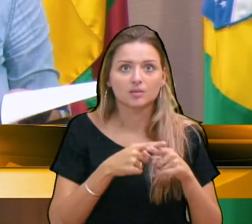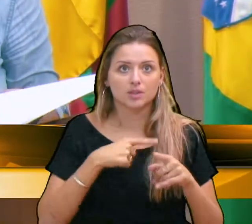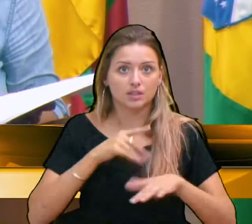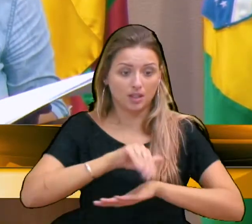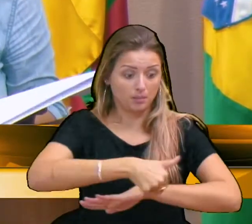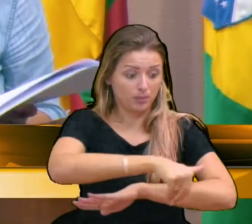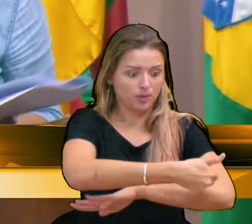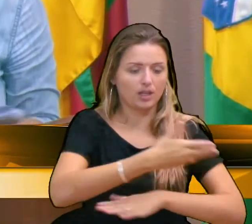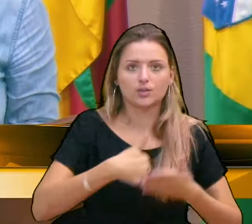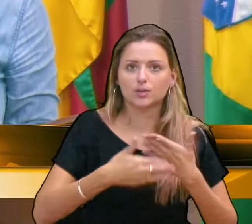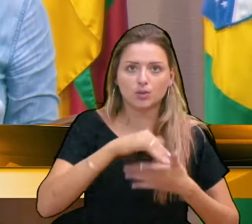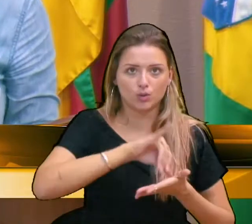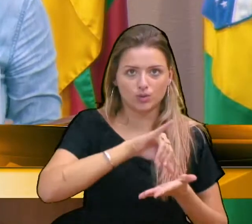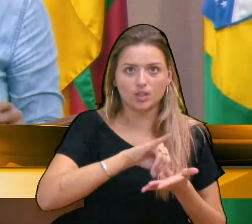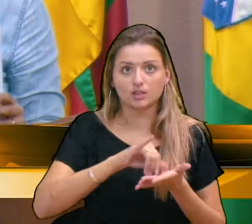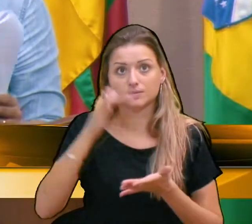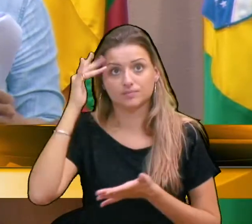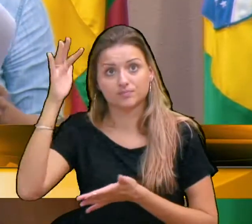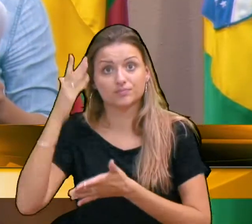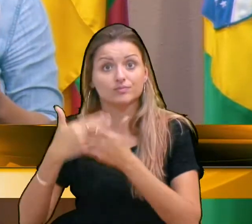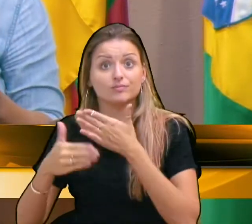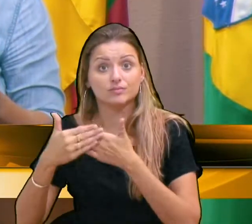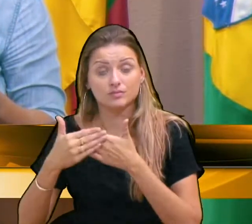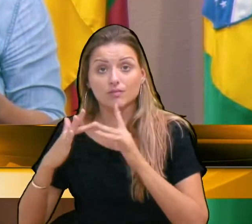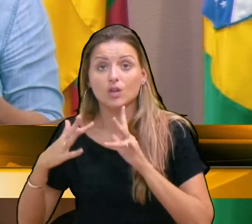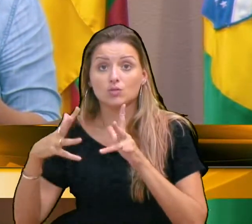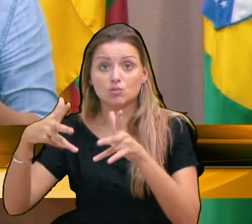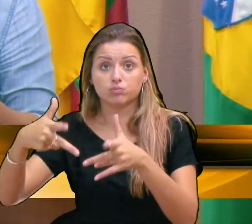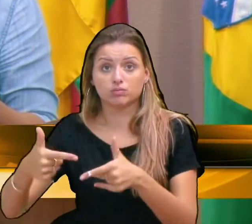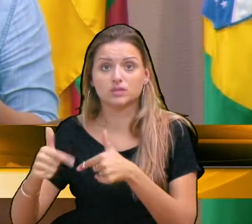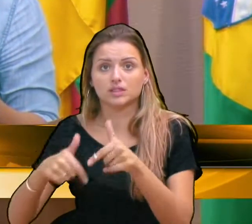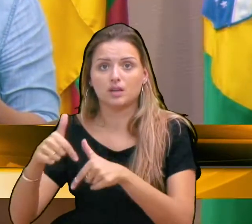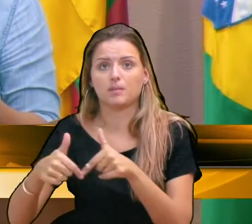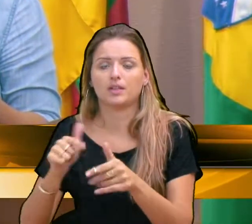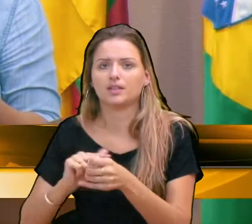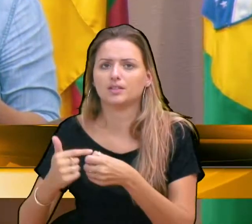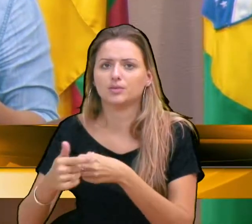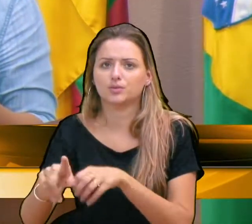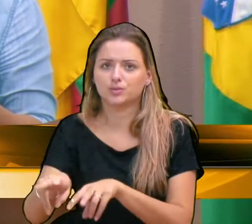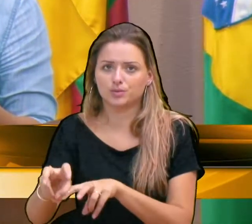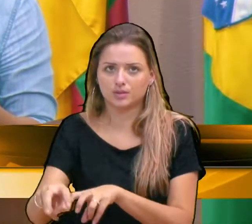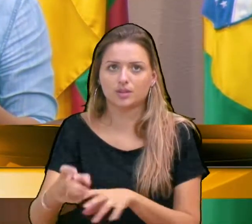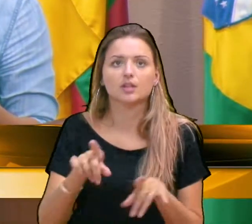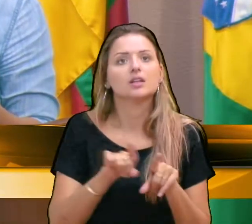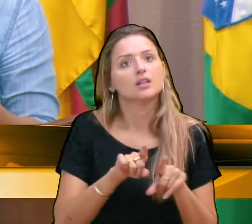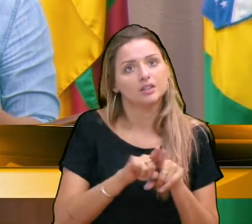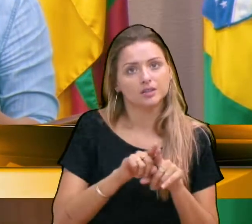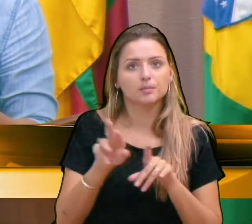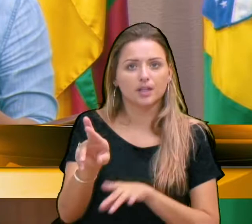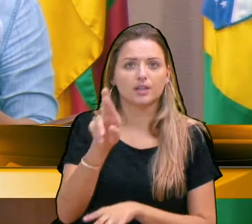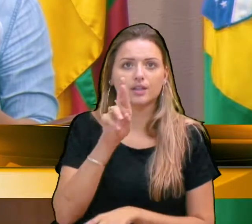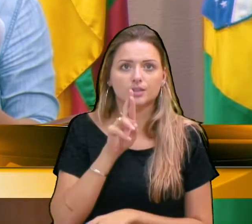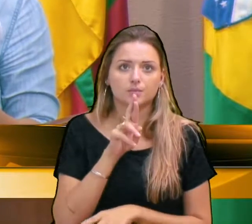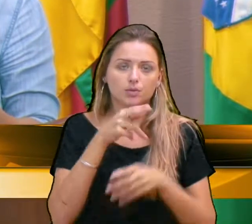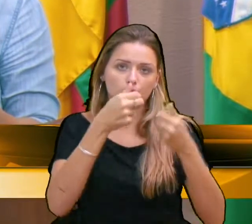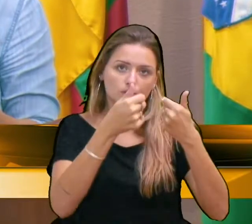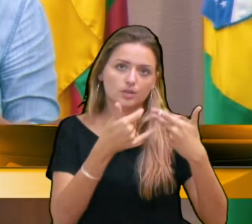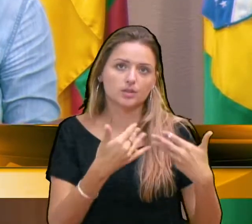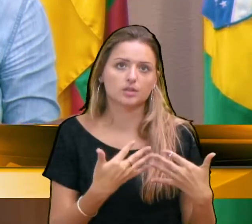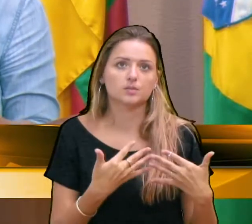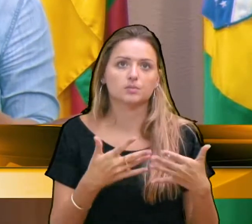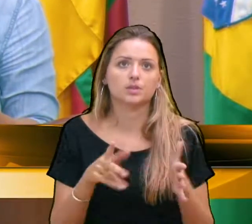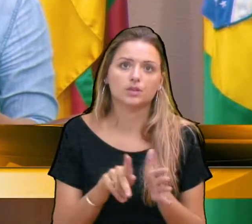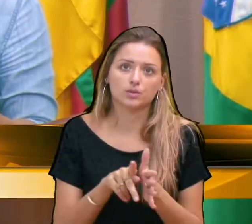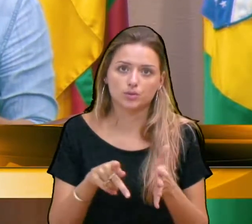tudo que é lugar. Então, acho que todas as máquinas estão no interior. Então, aqui, também eles dizem que está justificado no